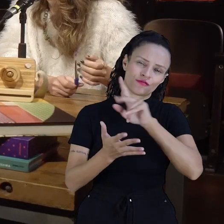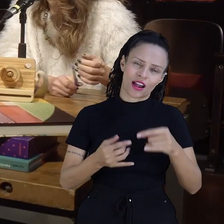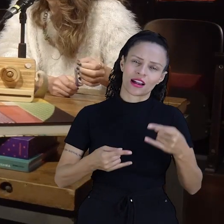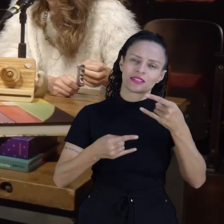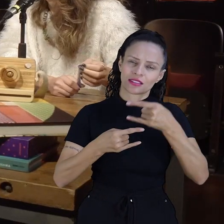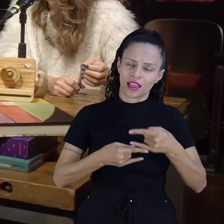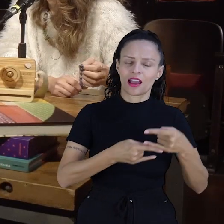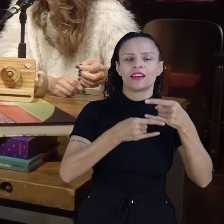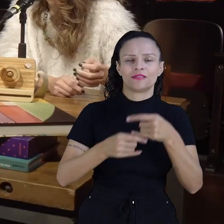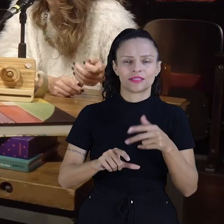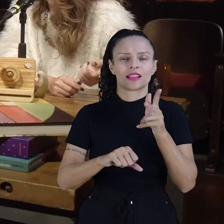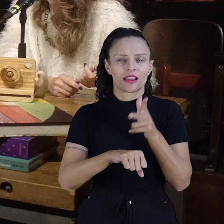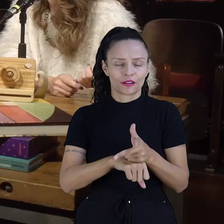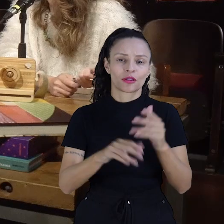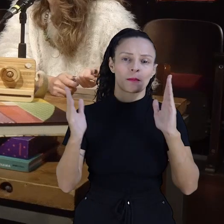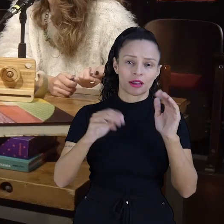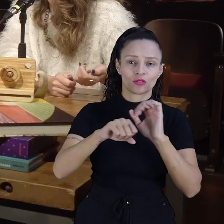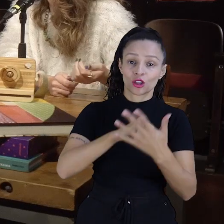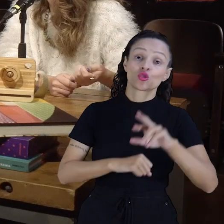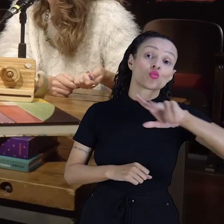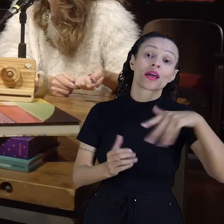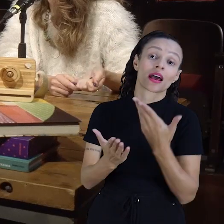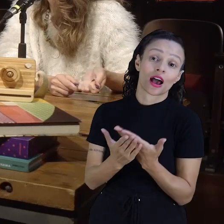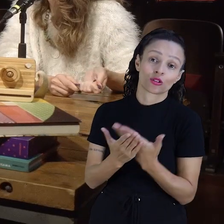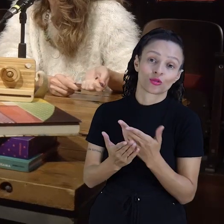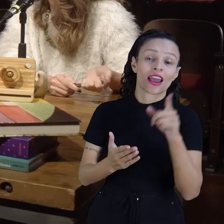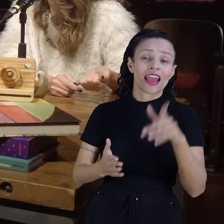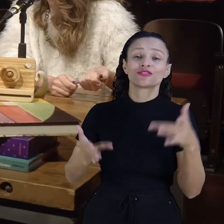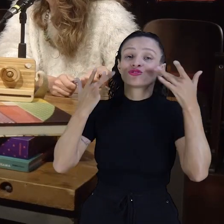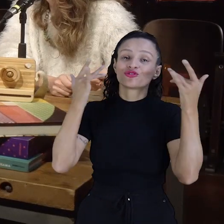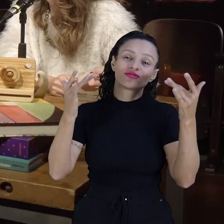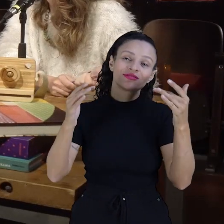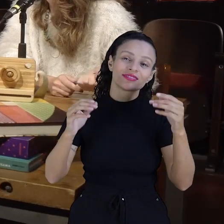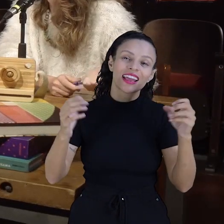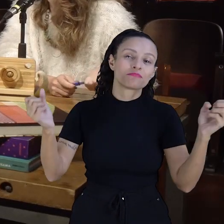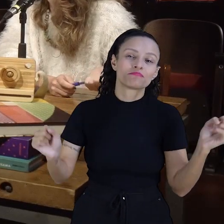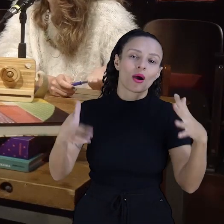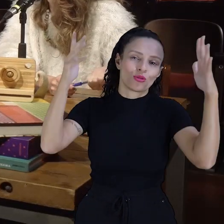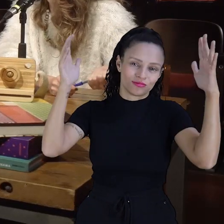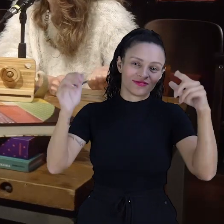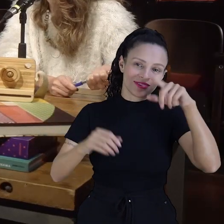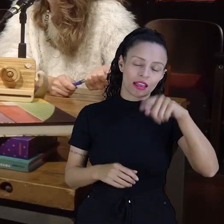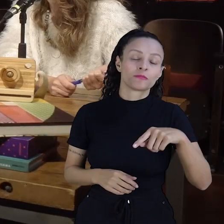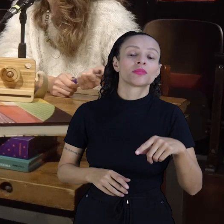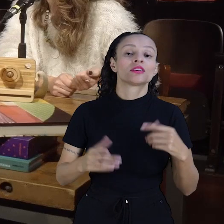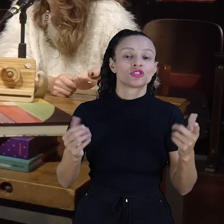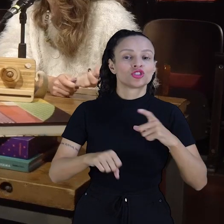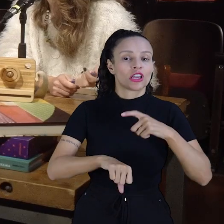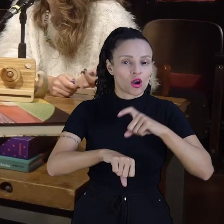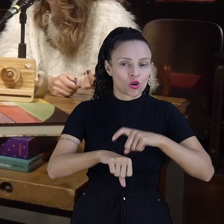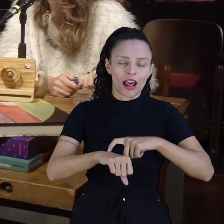lives durante a pandemia. Não eram aulas. Não. Eram espetáculos, praticamente. Eram espetáculos. Então, e daí